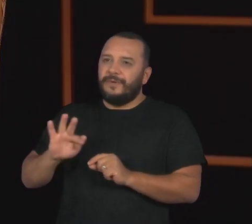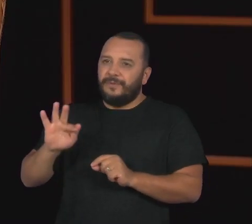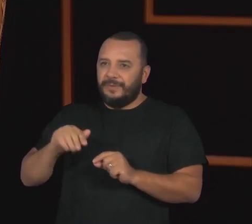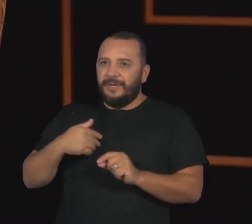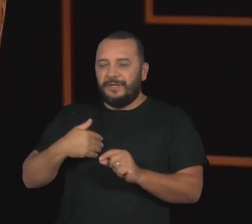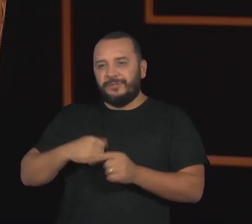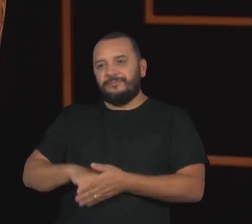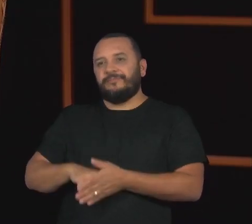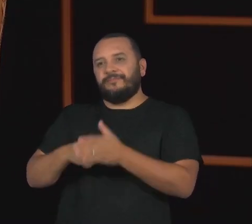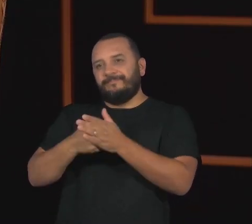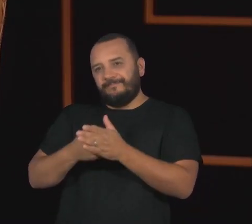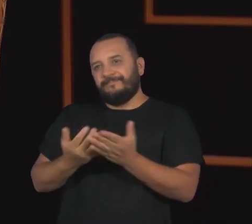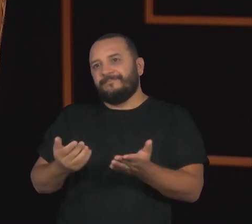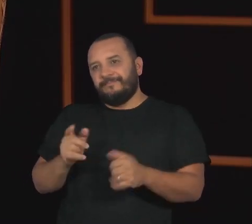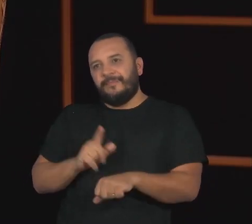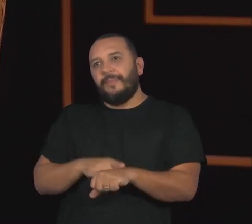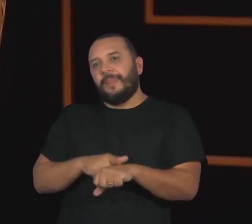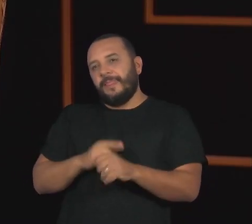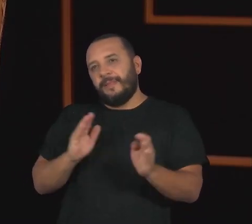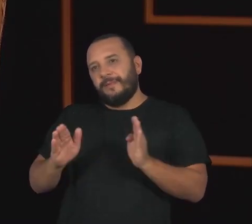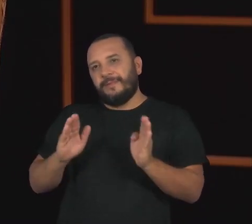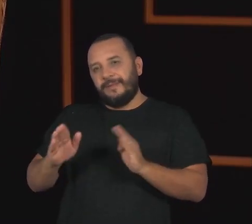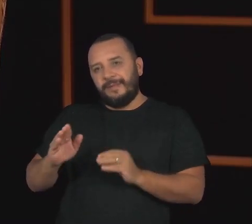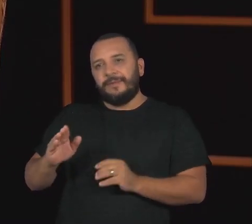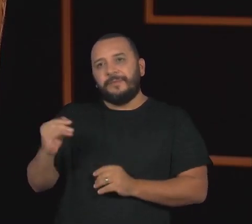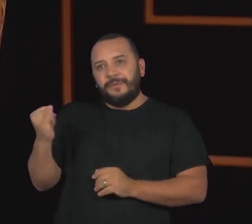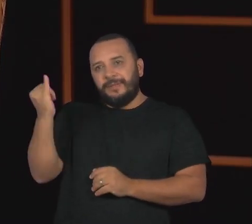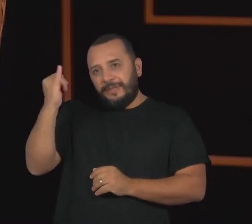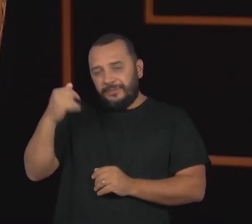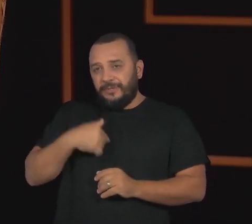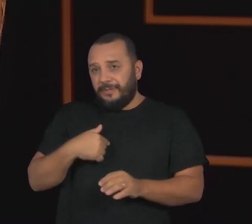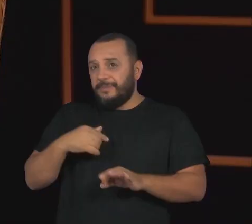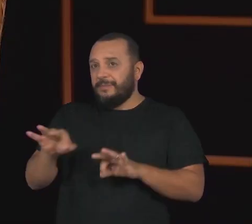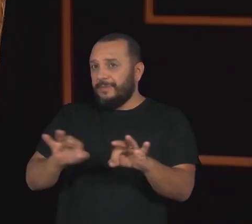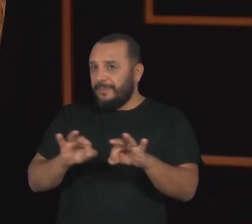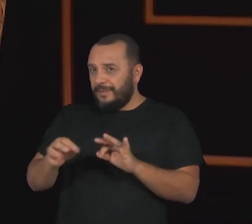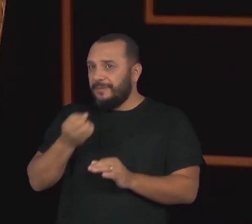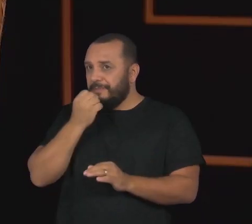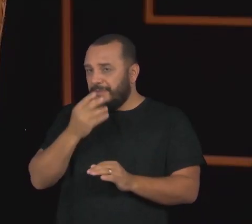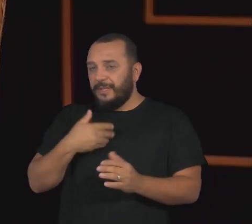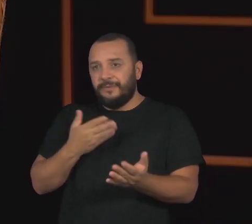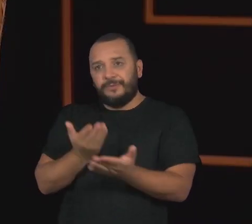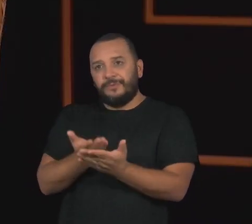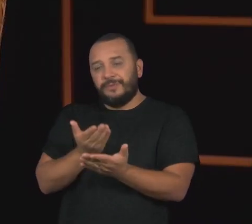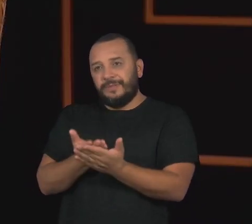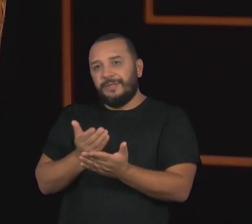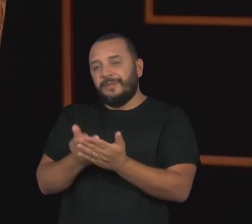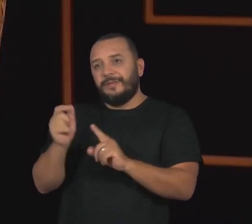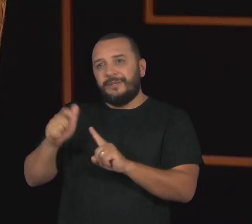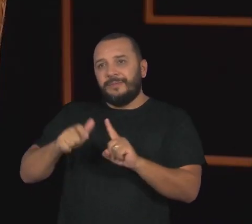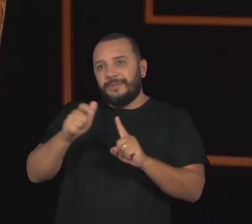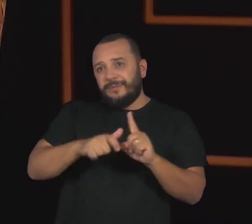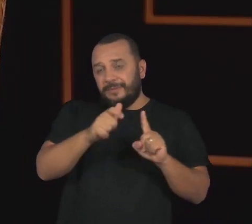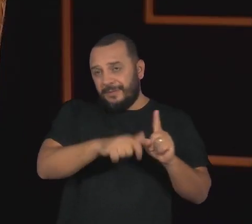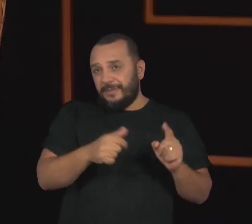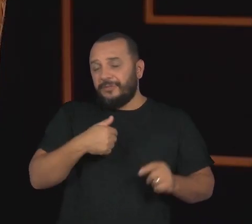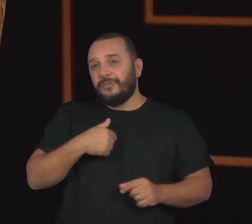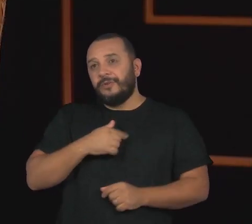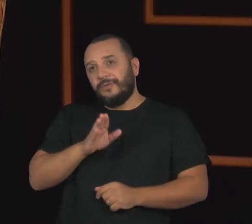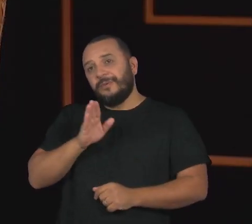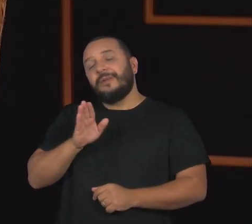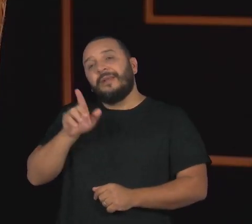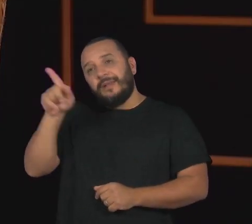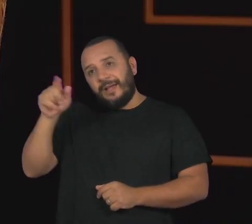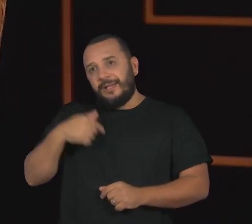decisivo ali. Então eu fui, me preparei bem, estudei muitos personagens, fui para lá, dei tudo de mim.